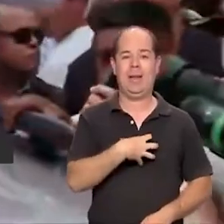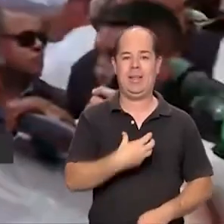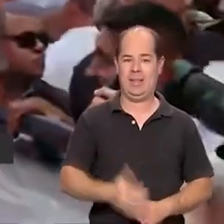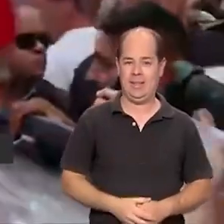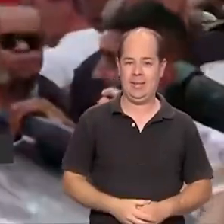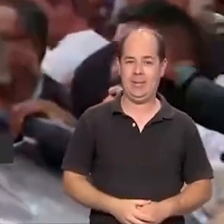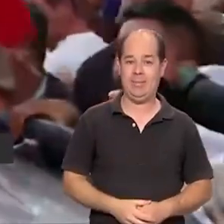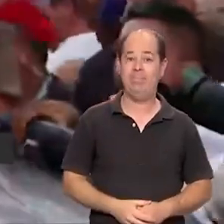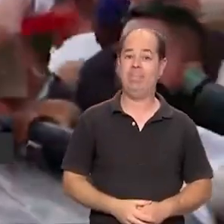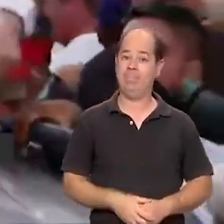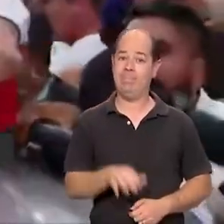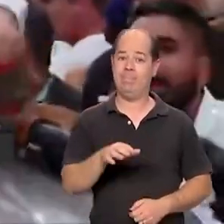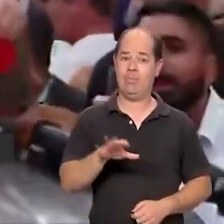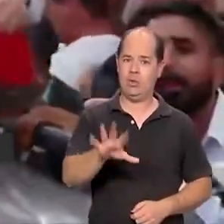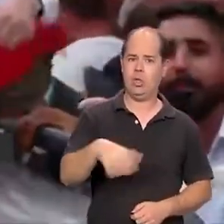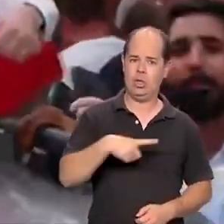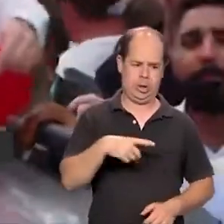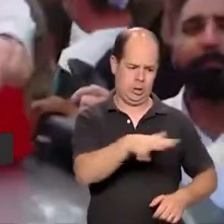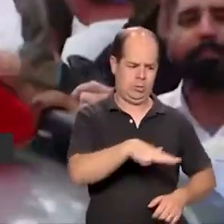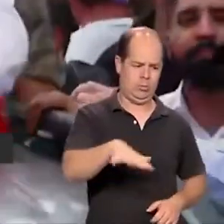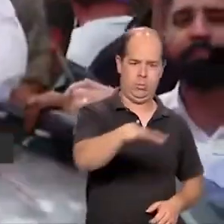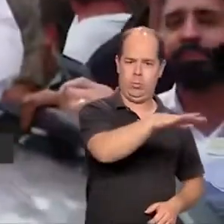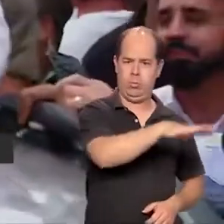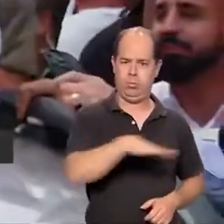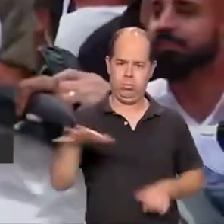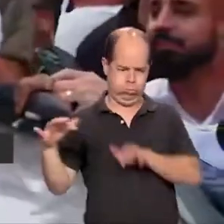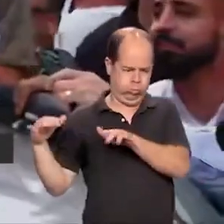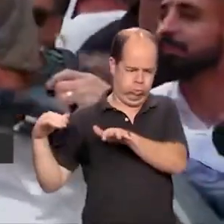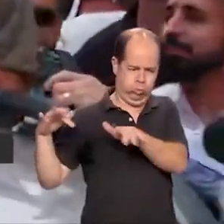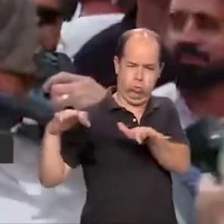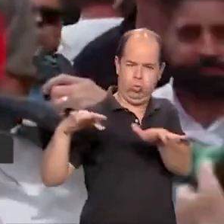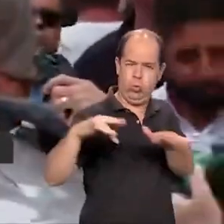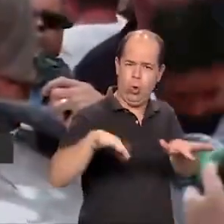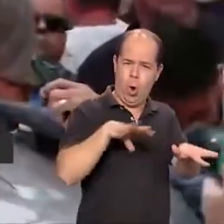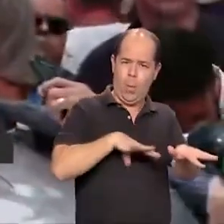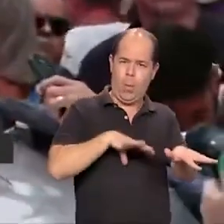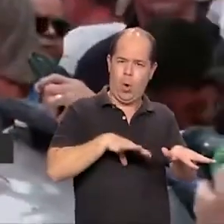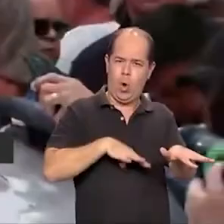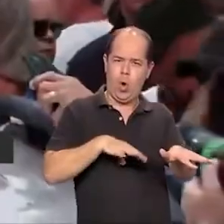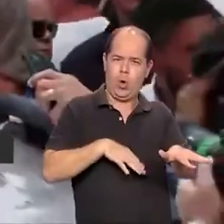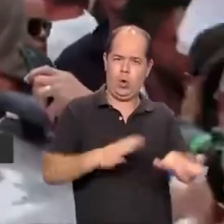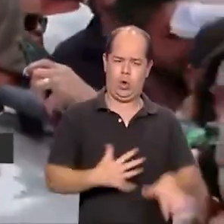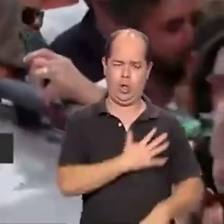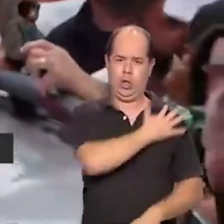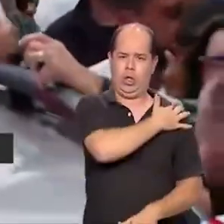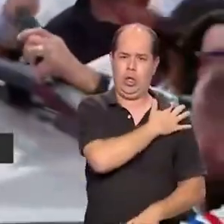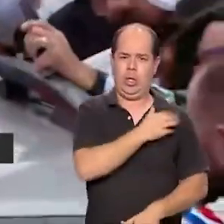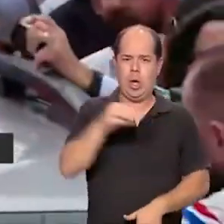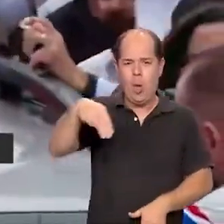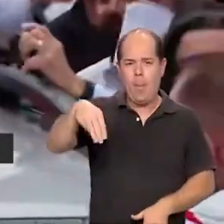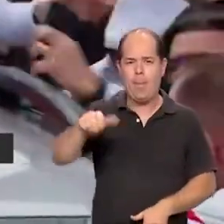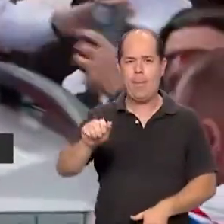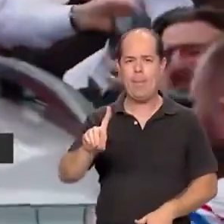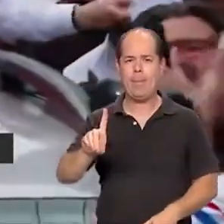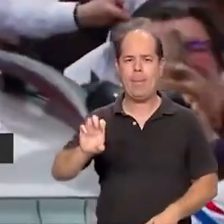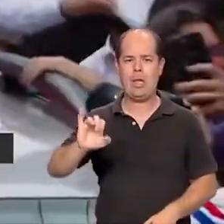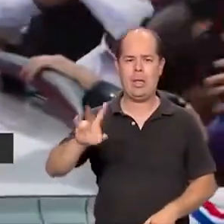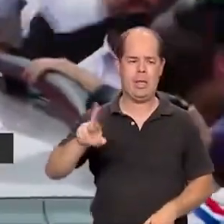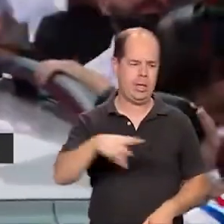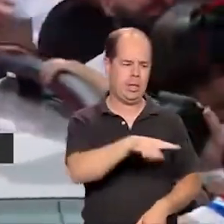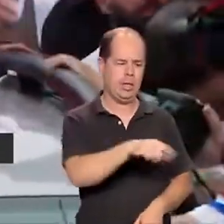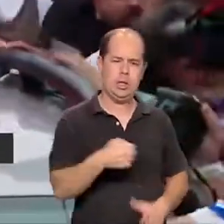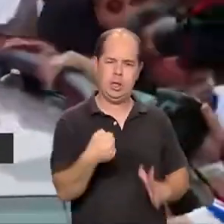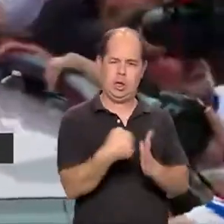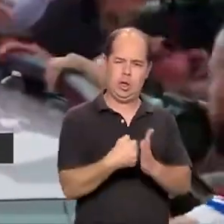um vasto contingente de forças lusitanas, sob o comando do general Madeira de Melo, resistia